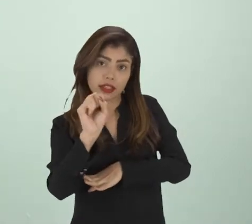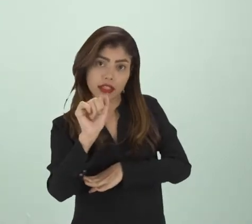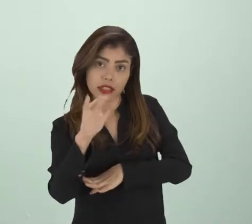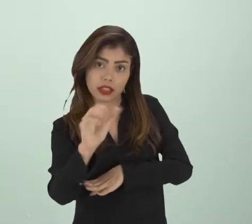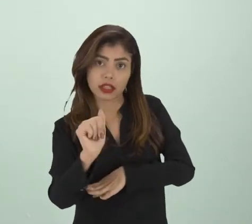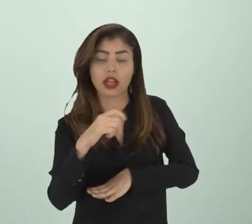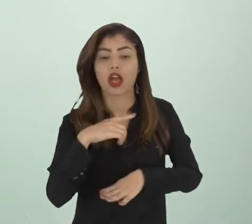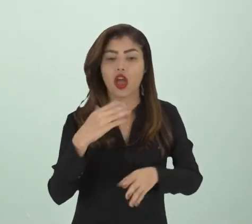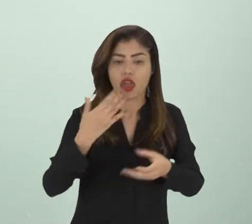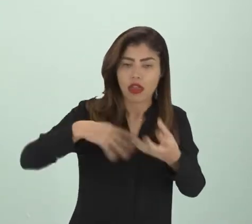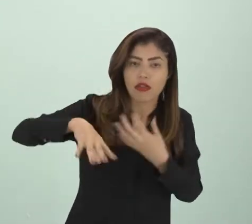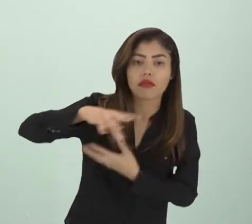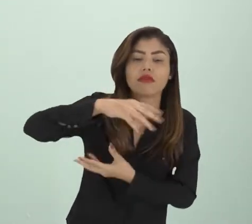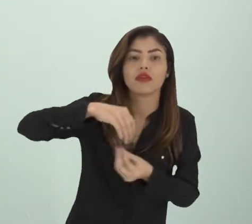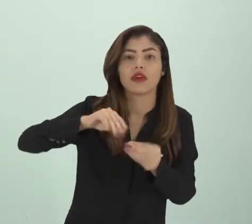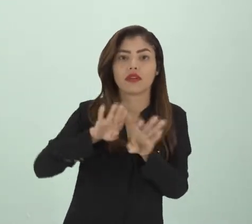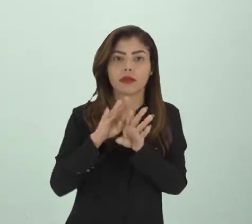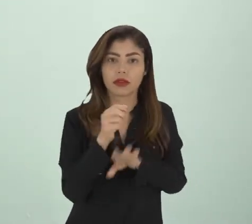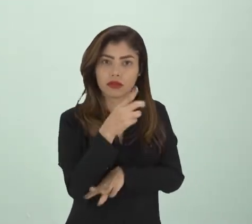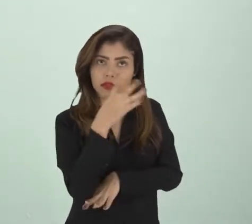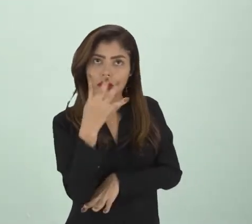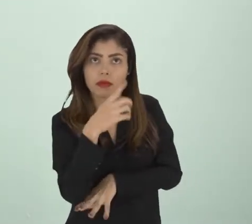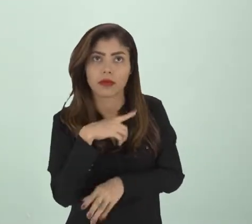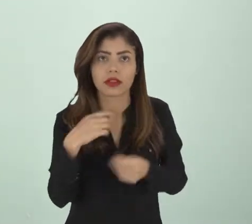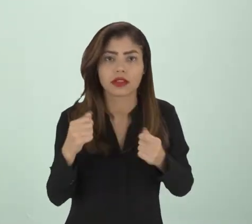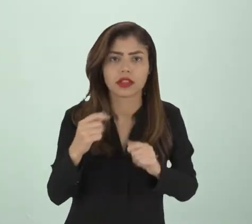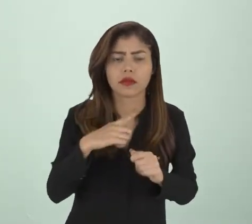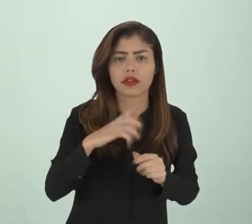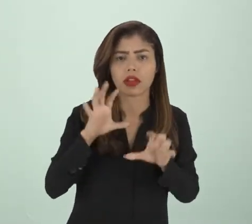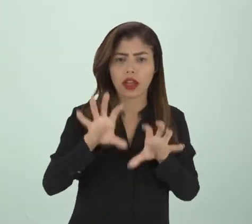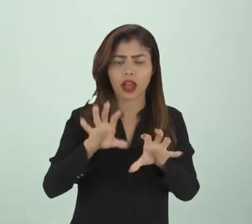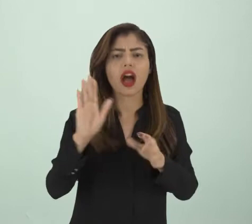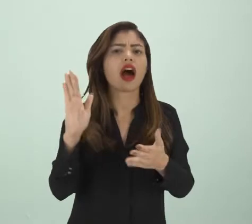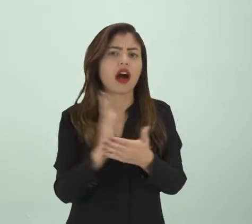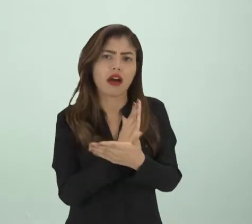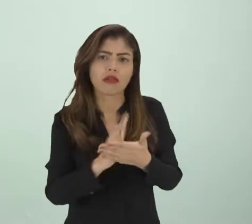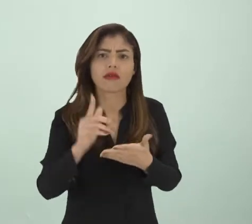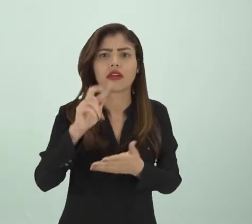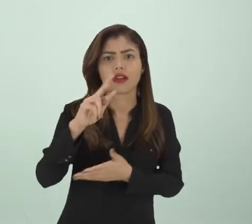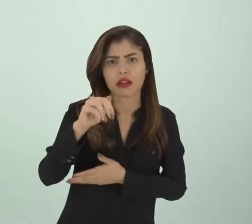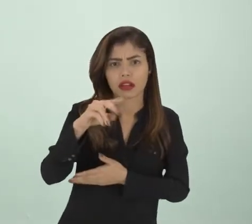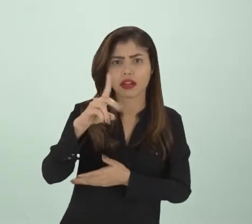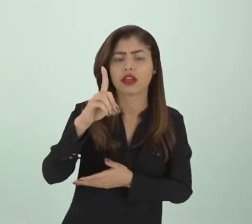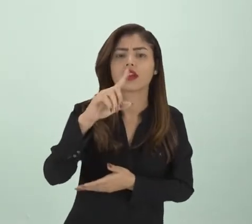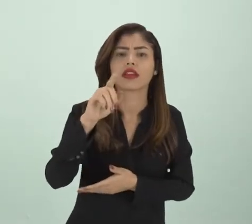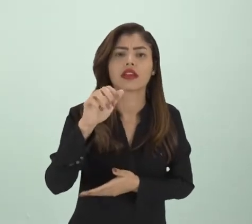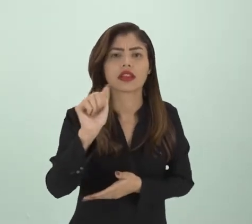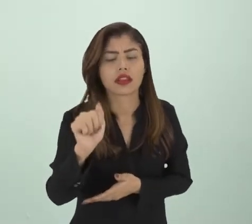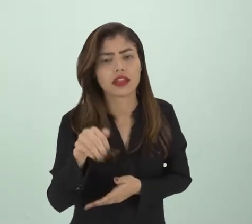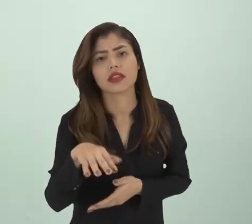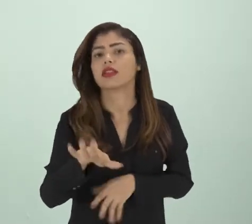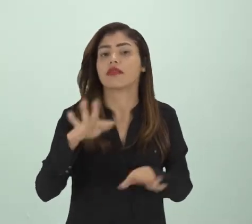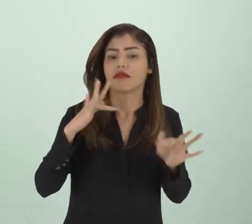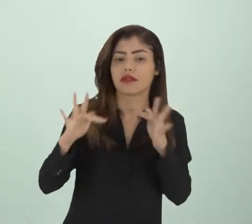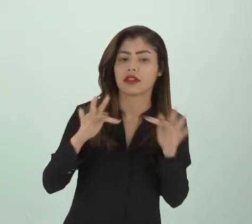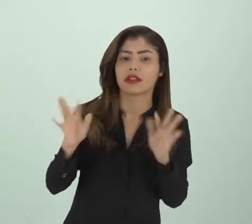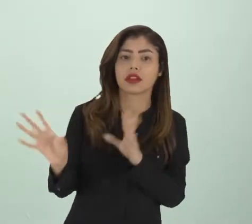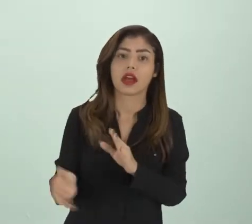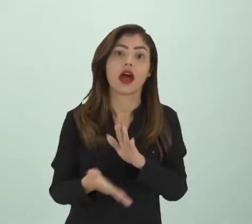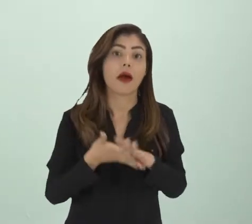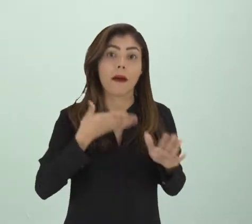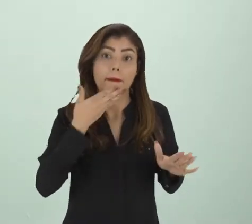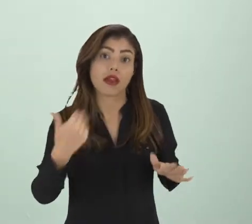física e envolvemos quantidades, nós precisamos de algumas grandezas físicas para nos dar suporte